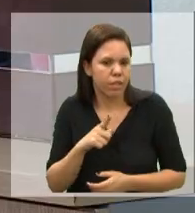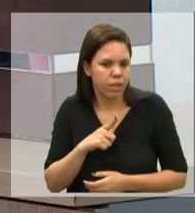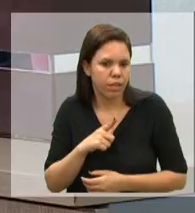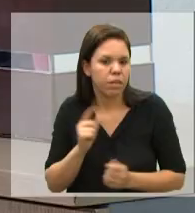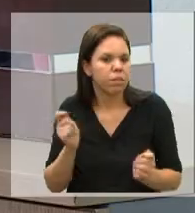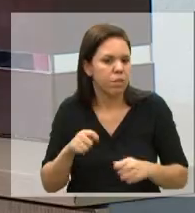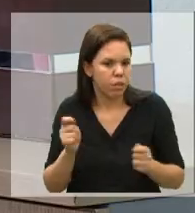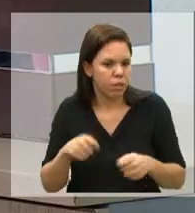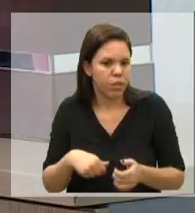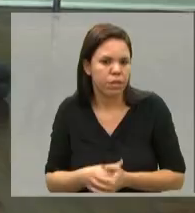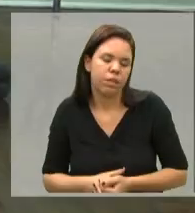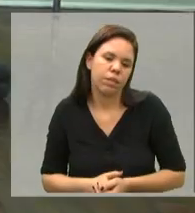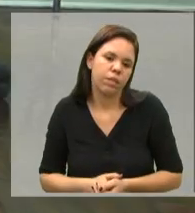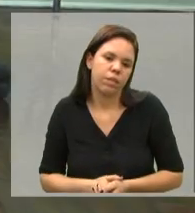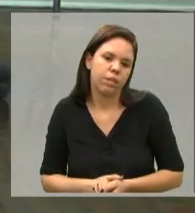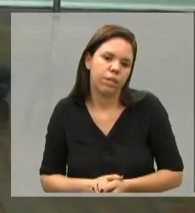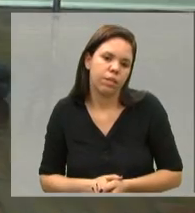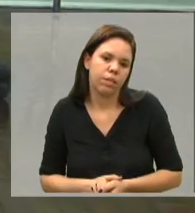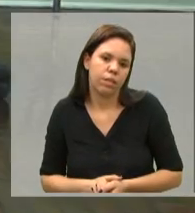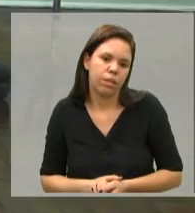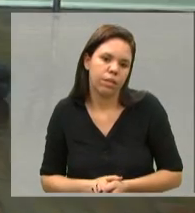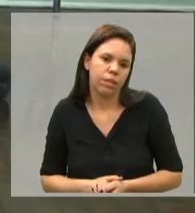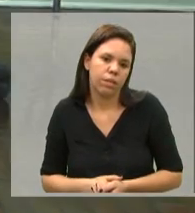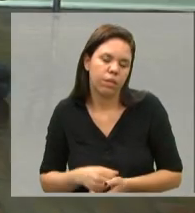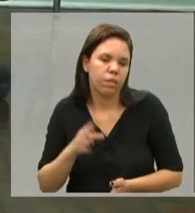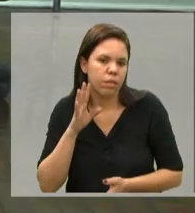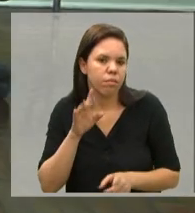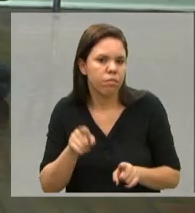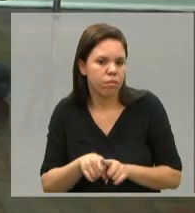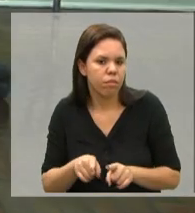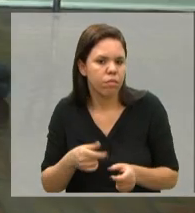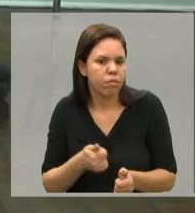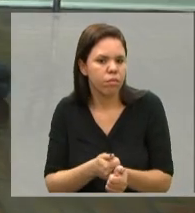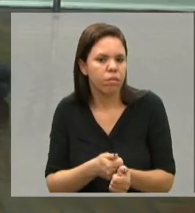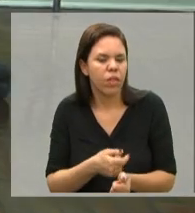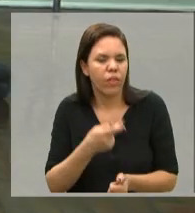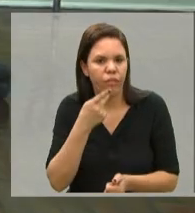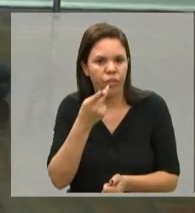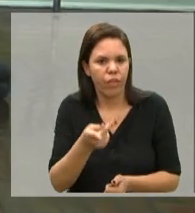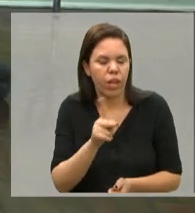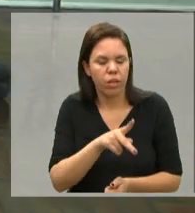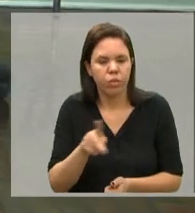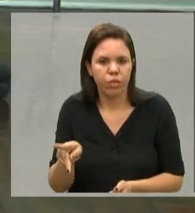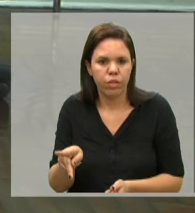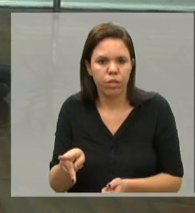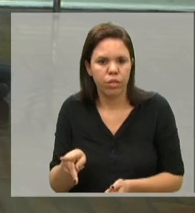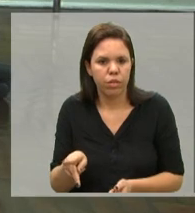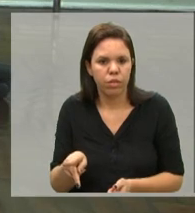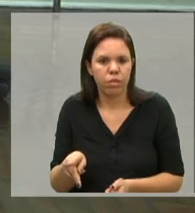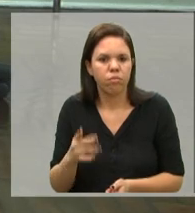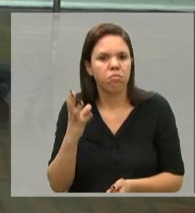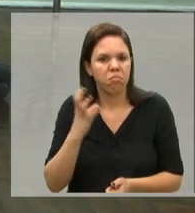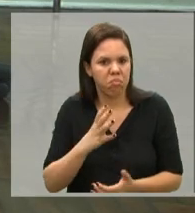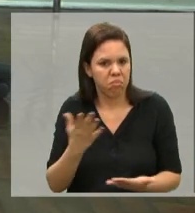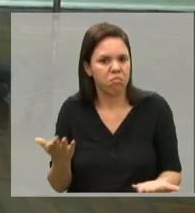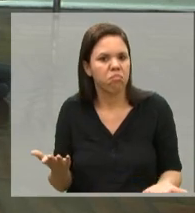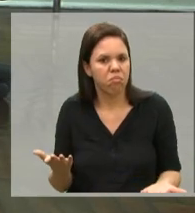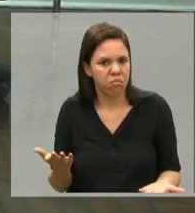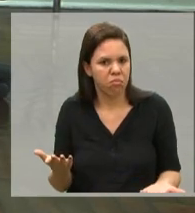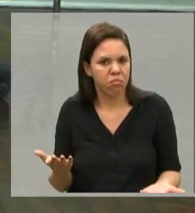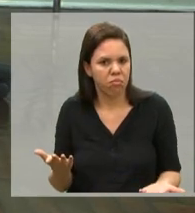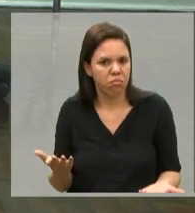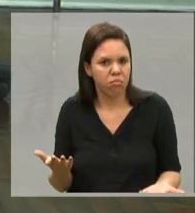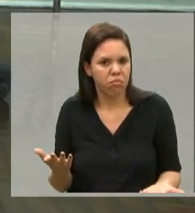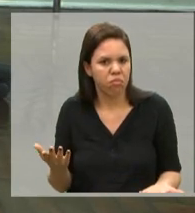essa possibilidade, né? Exato. E bacana, seguindo essa fala do professor Renato, essa coisa da seriedade,